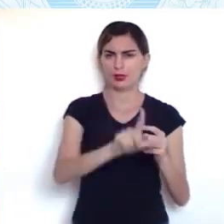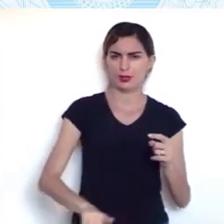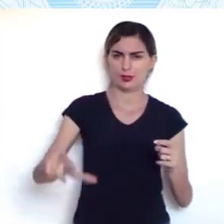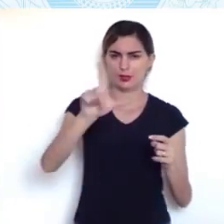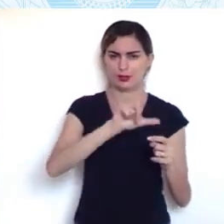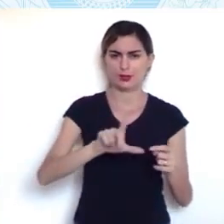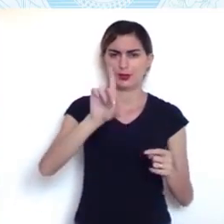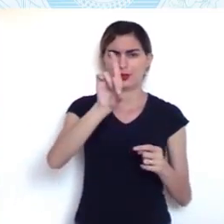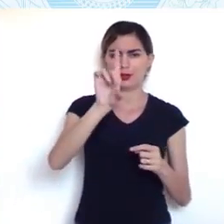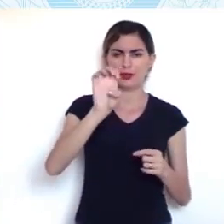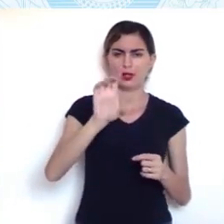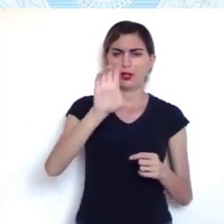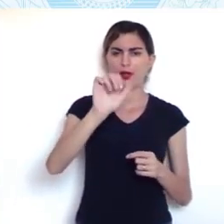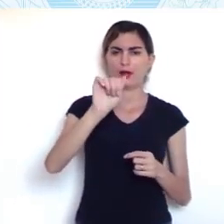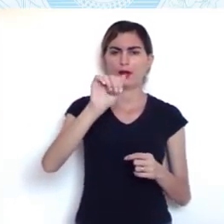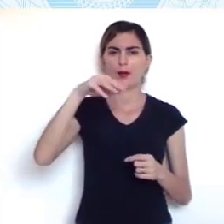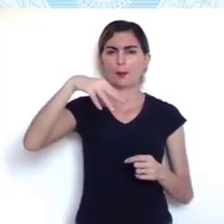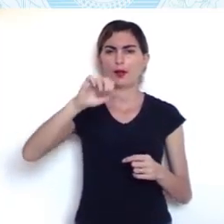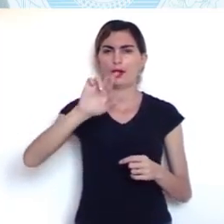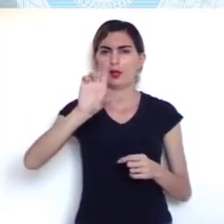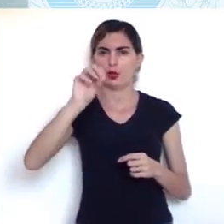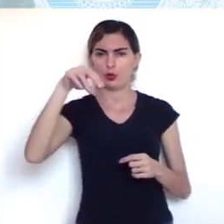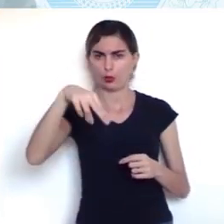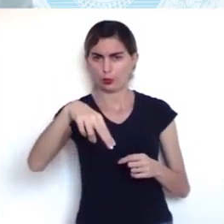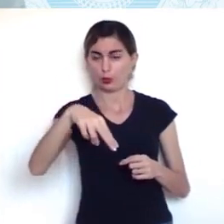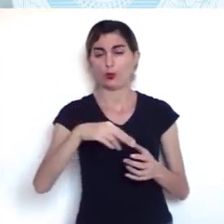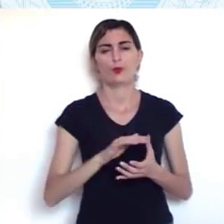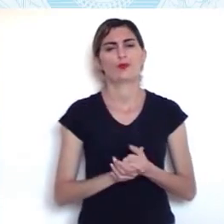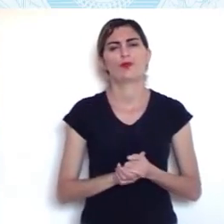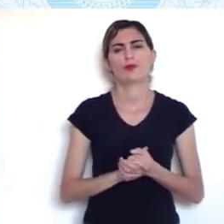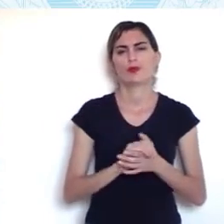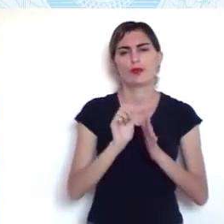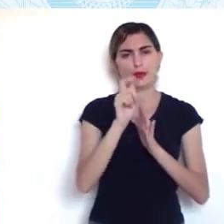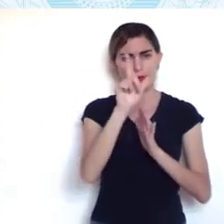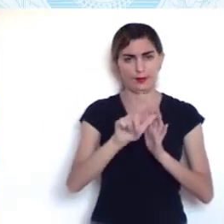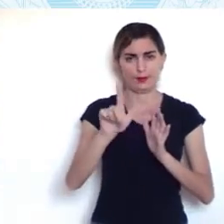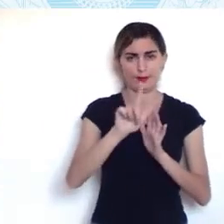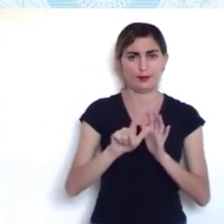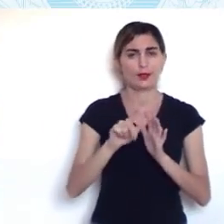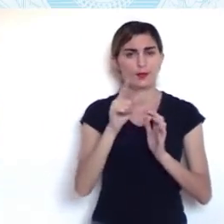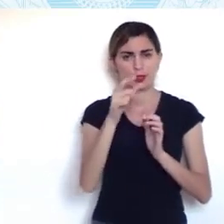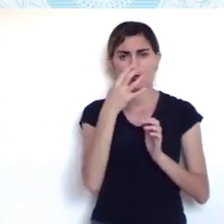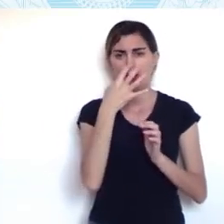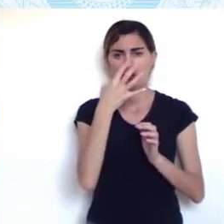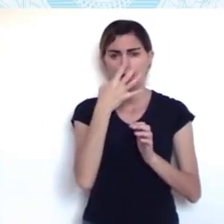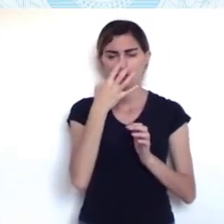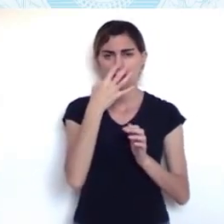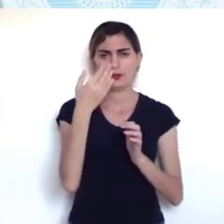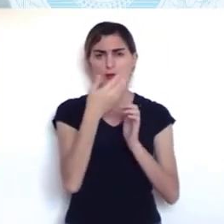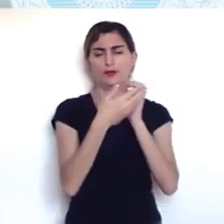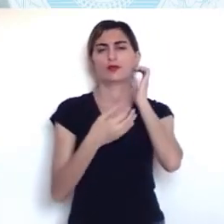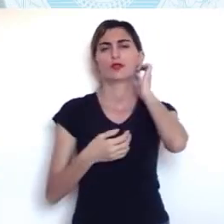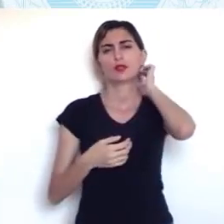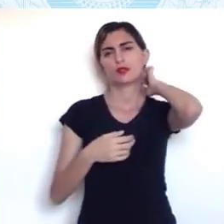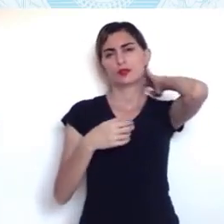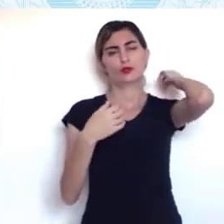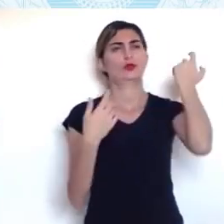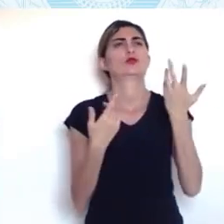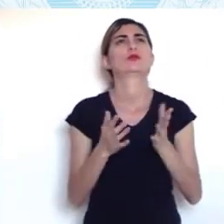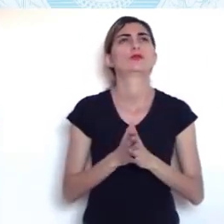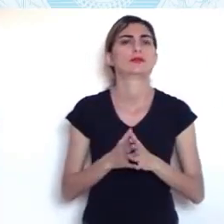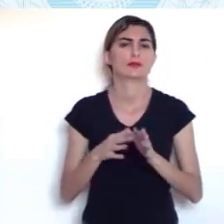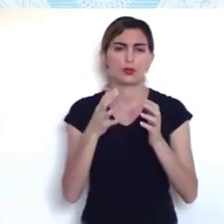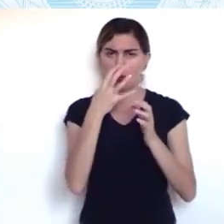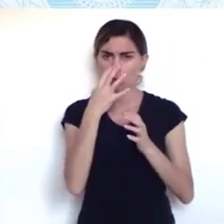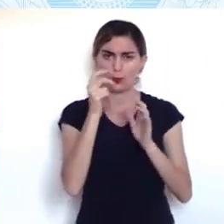grande literatura Decameron, né? Isso, uma grande obra dele, Decameron. Então, como vocês podem observar aí